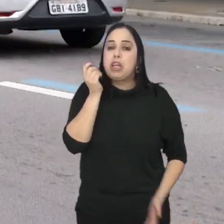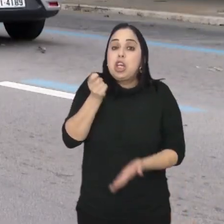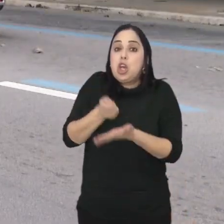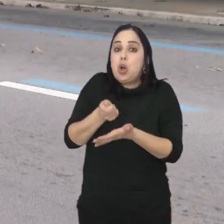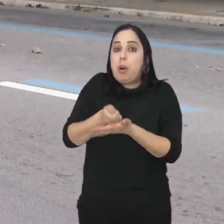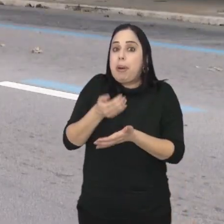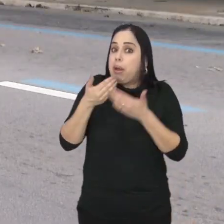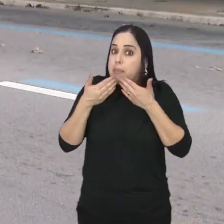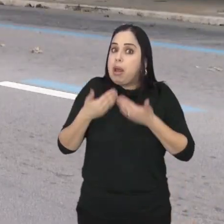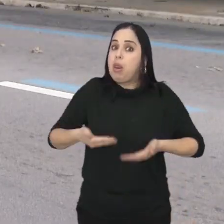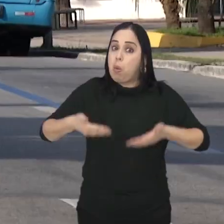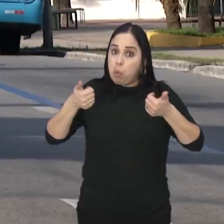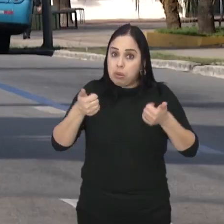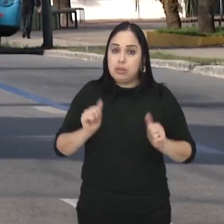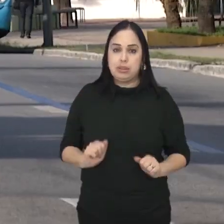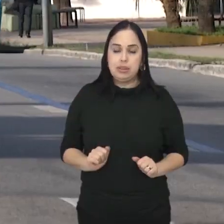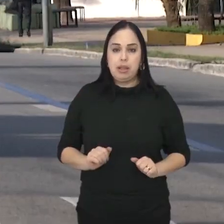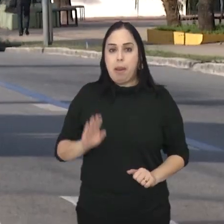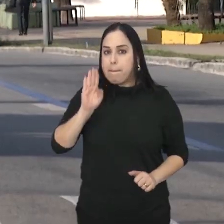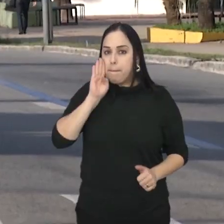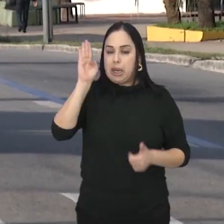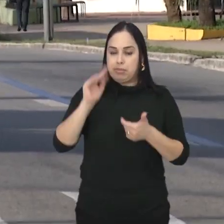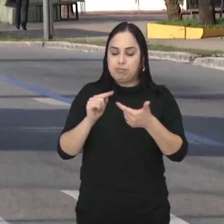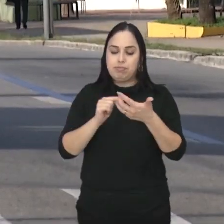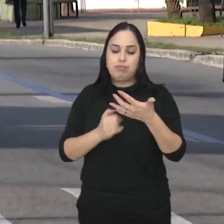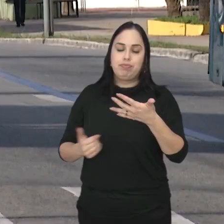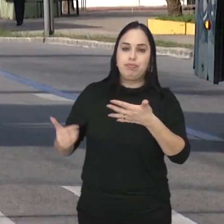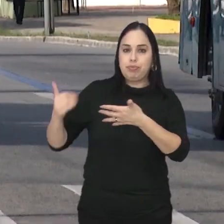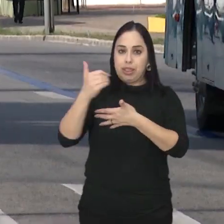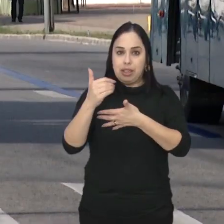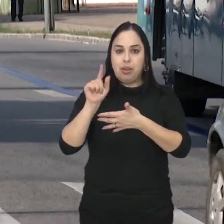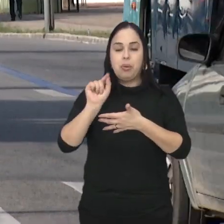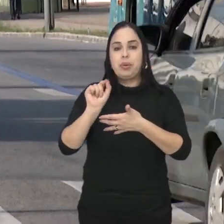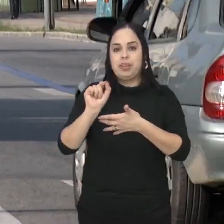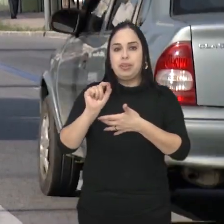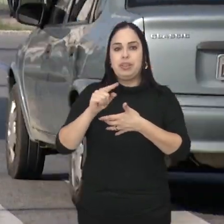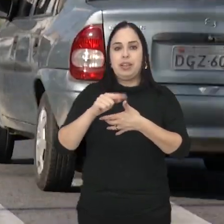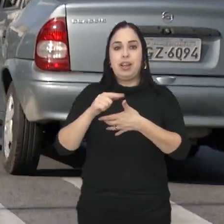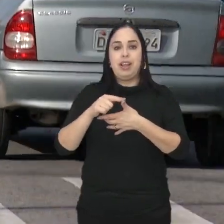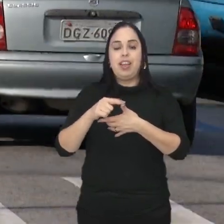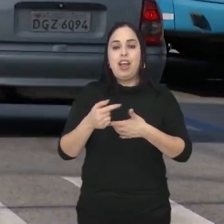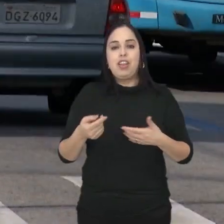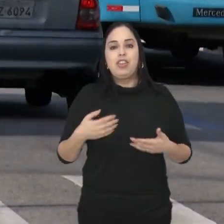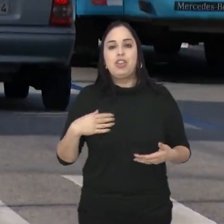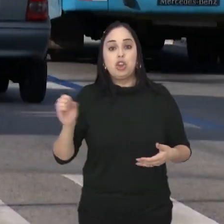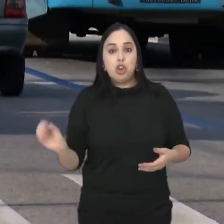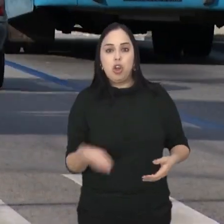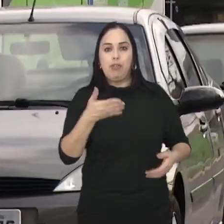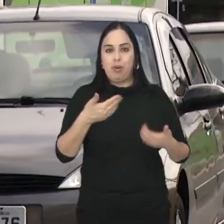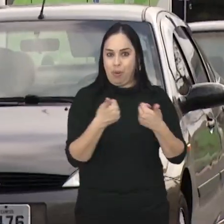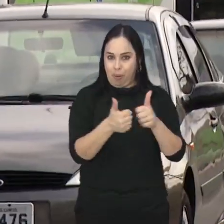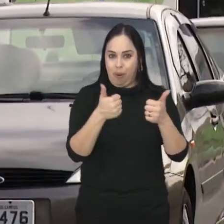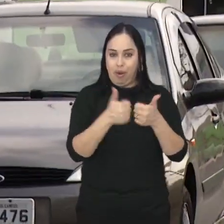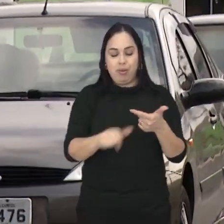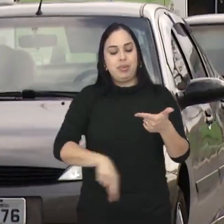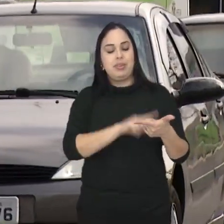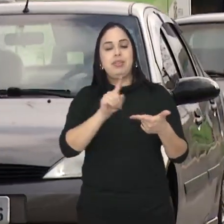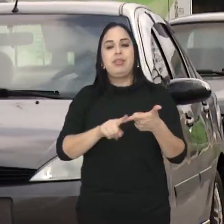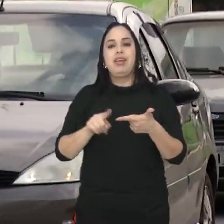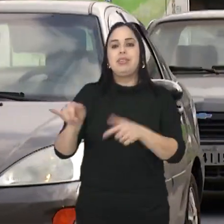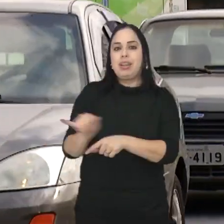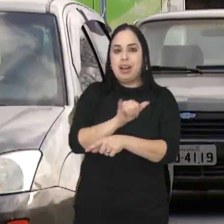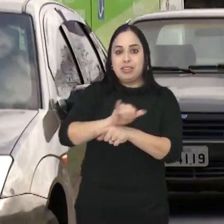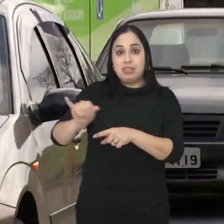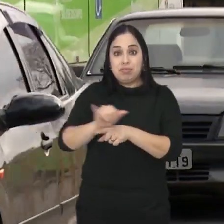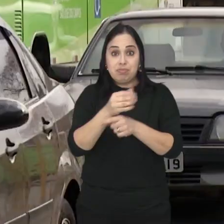cobram melhorias no serviço. Entre as prioridades levantadas na Câmara está a modernização das frotas e também dos recursos